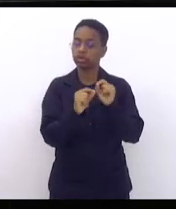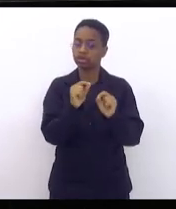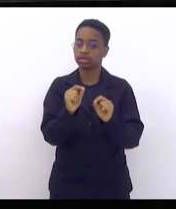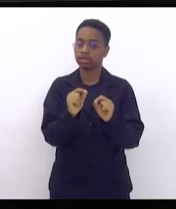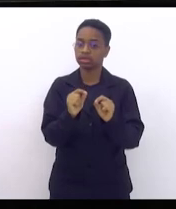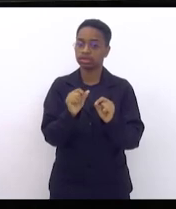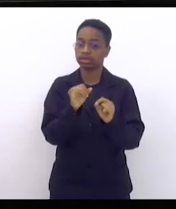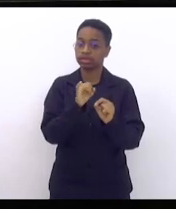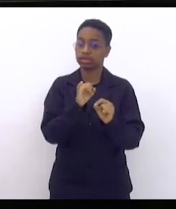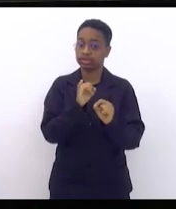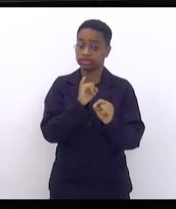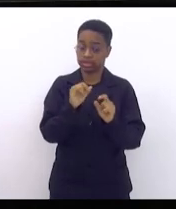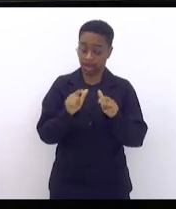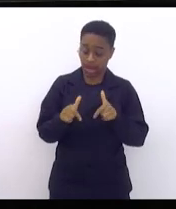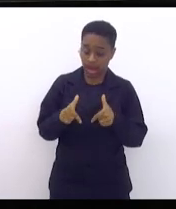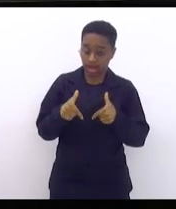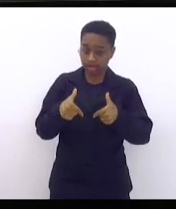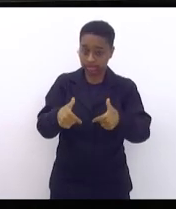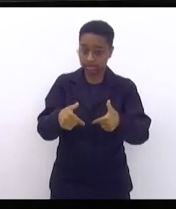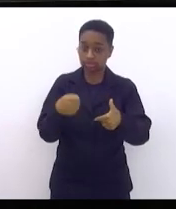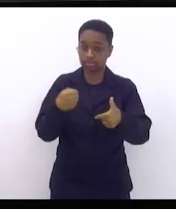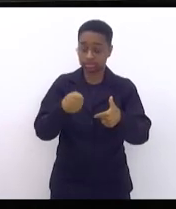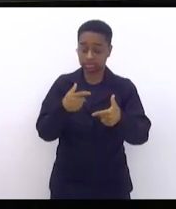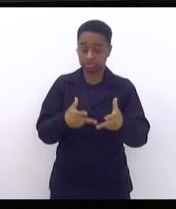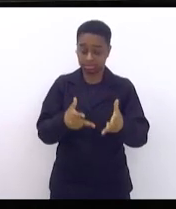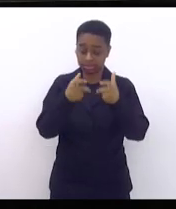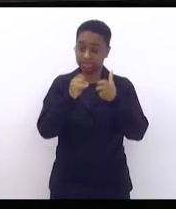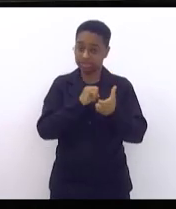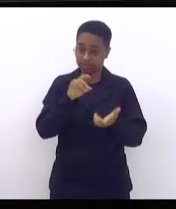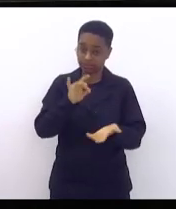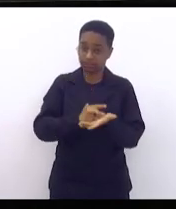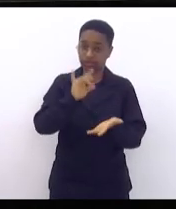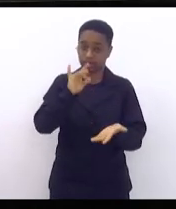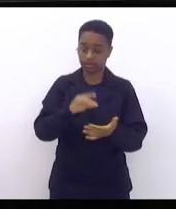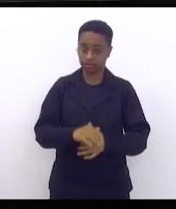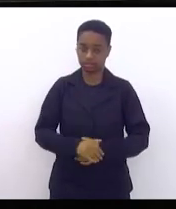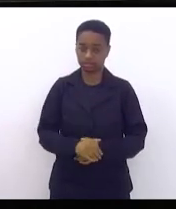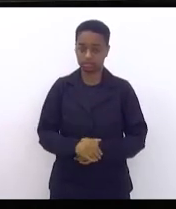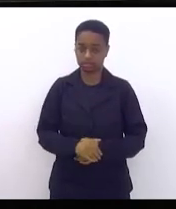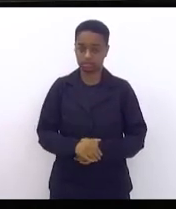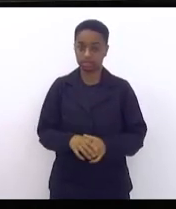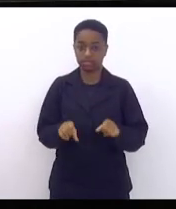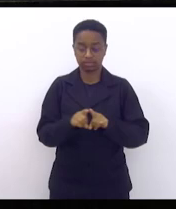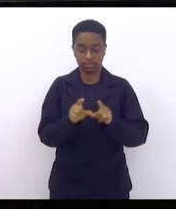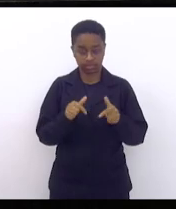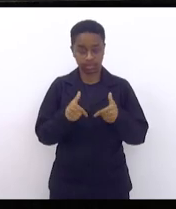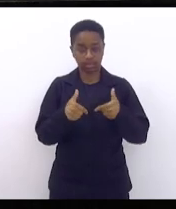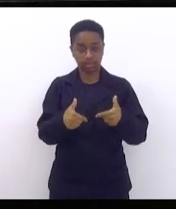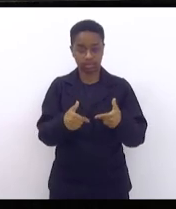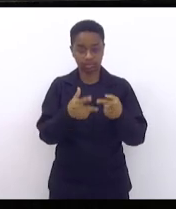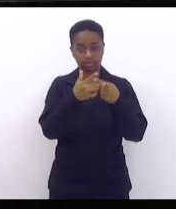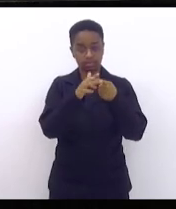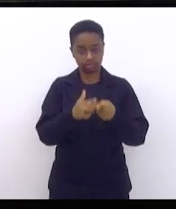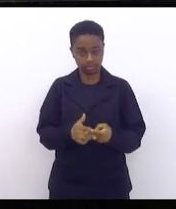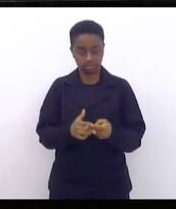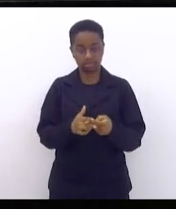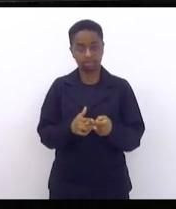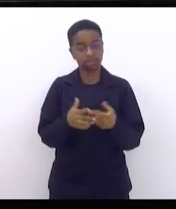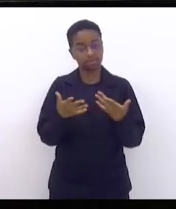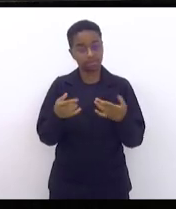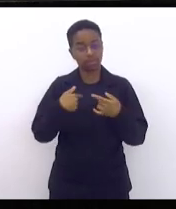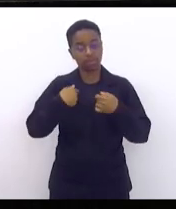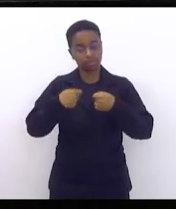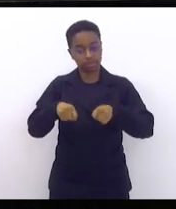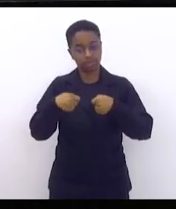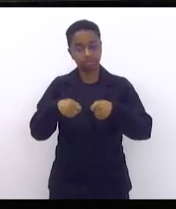os atos quando os atos são legítimos e os atos são reparados E aí eu tenho que